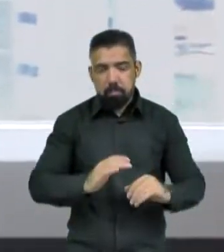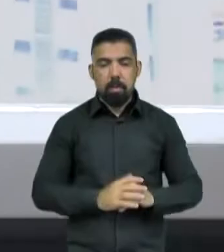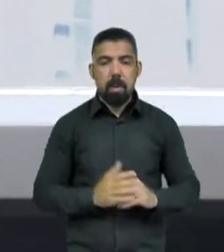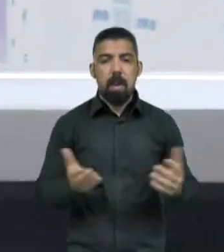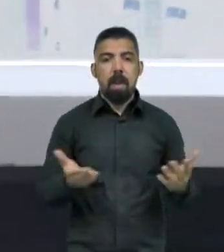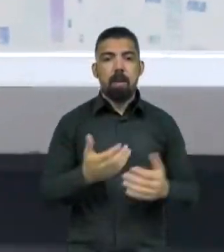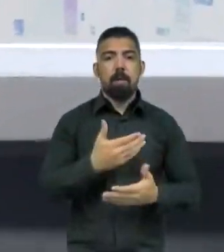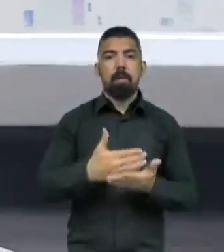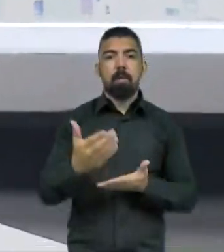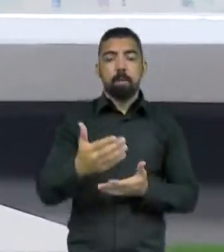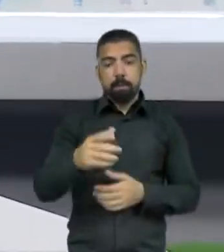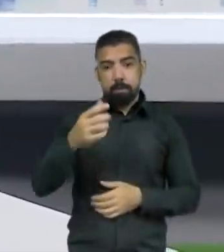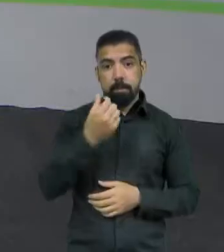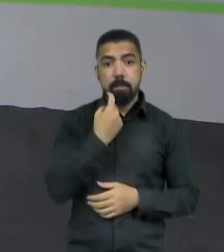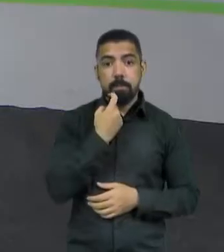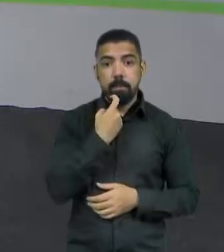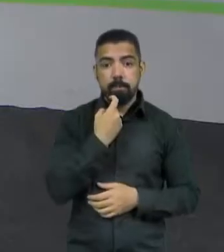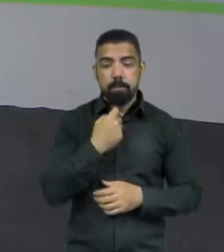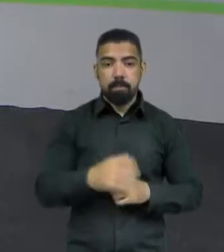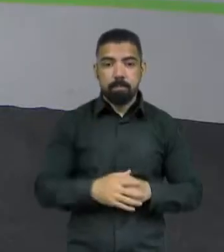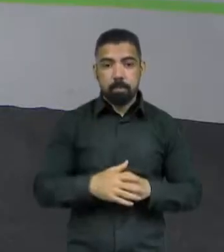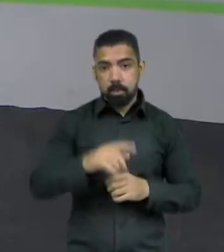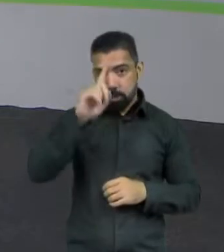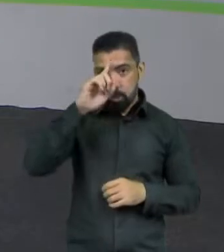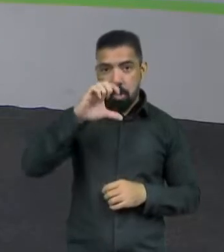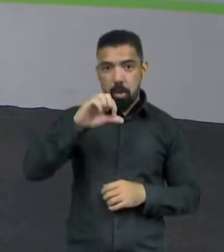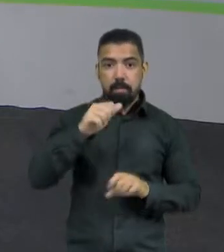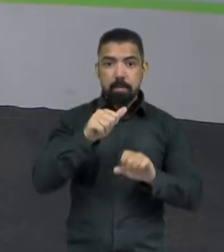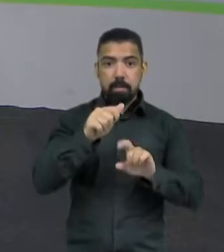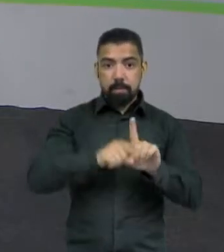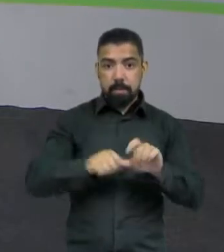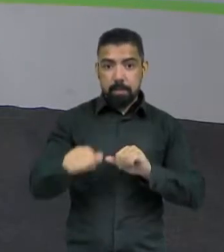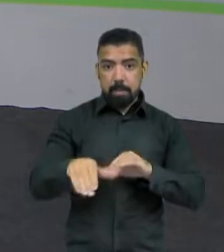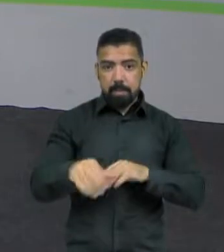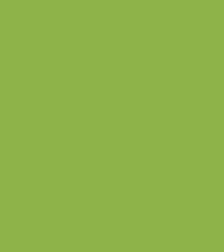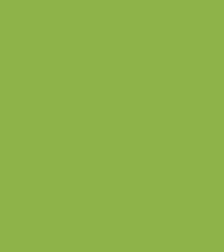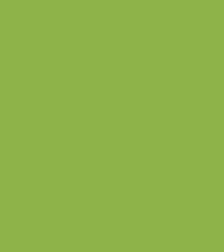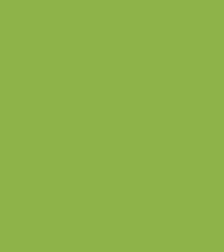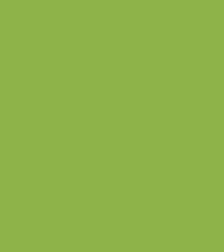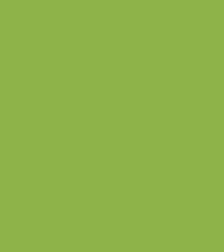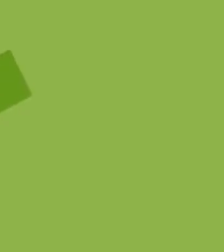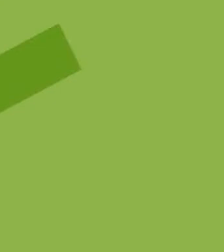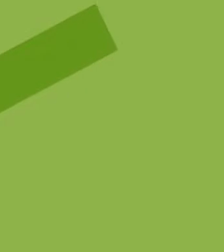desta sexta-feira, 9 de setembro de 2022.